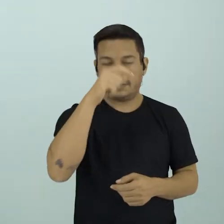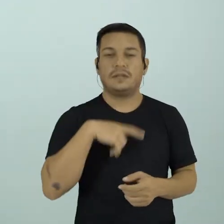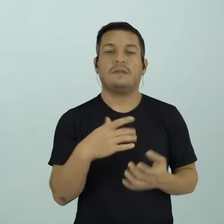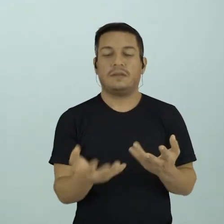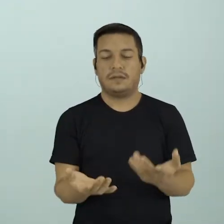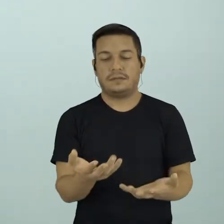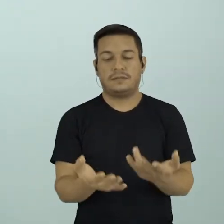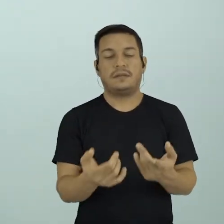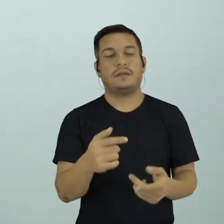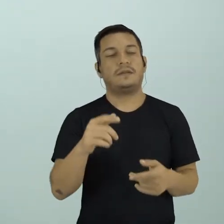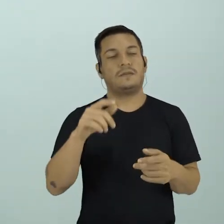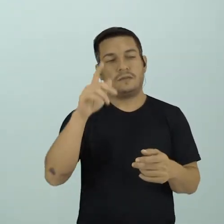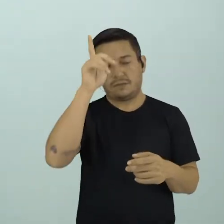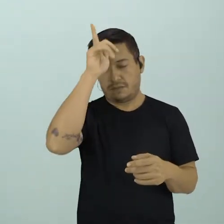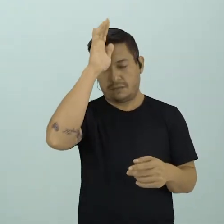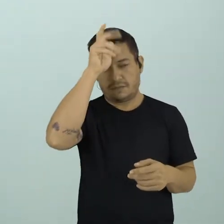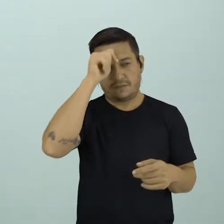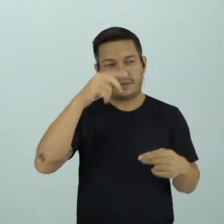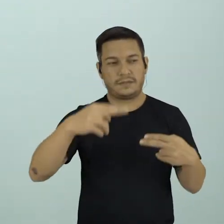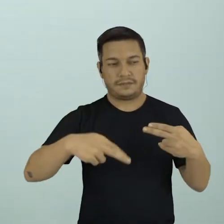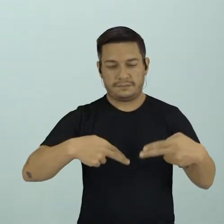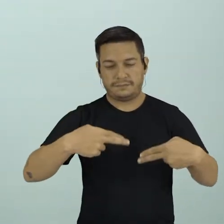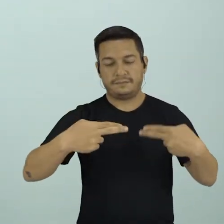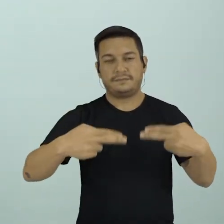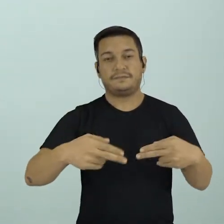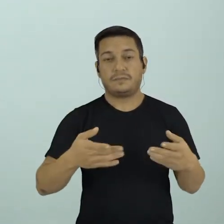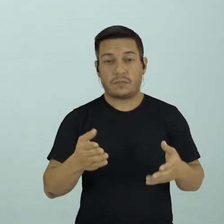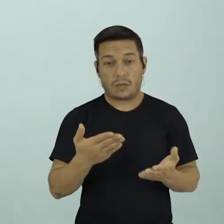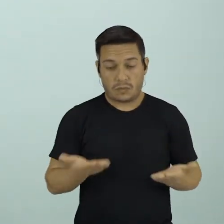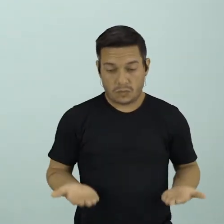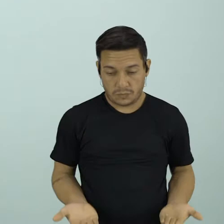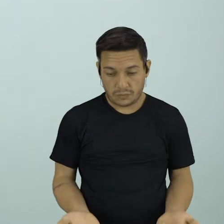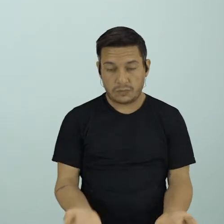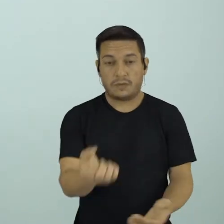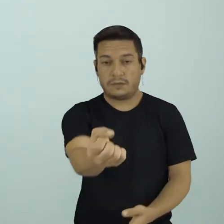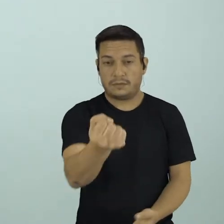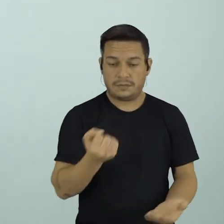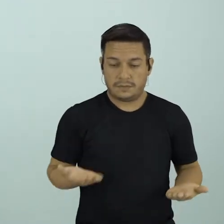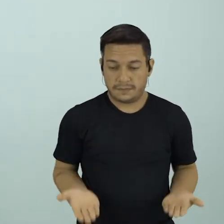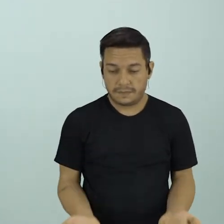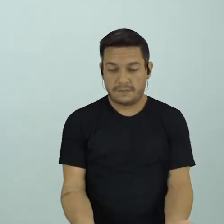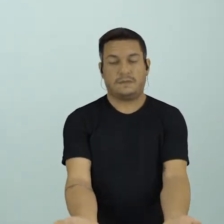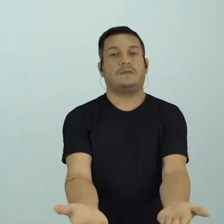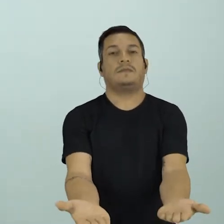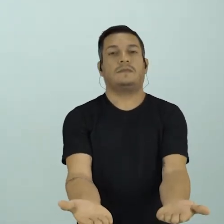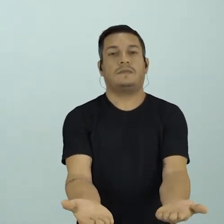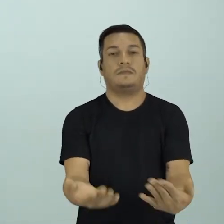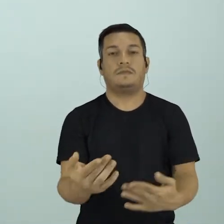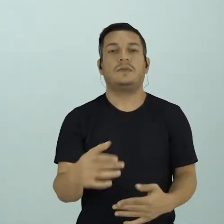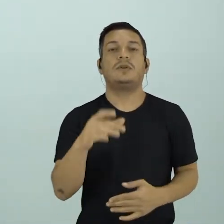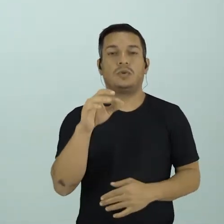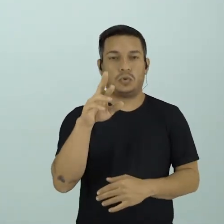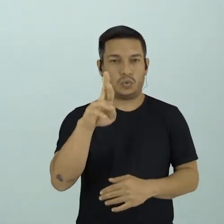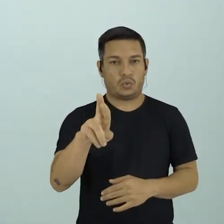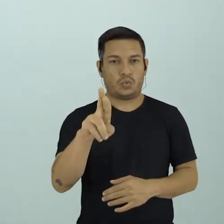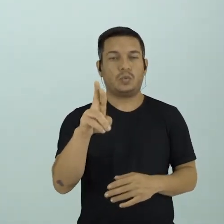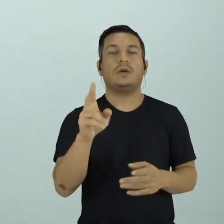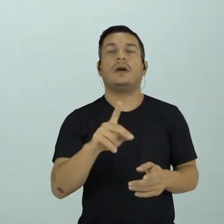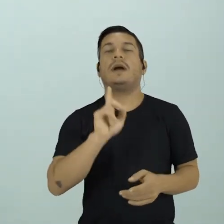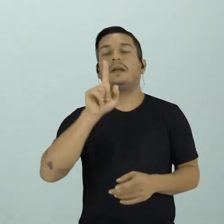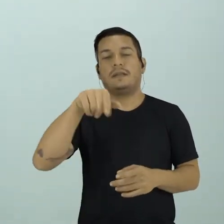um frango, eu coloco esse frango no forno e ele vai cru.